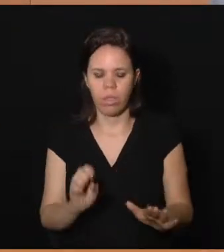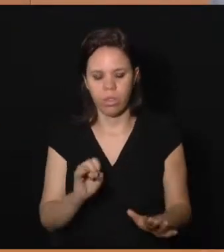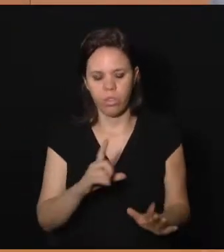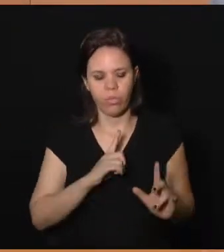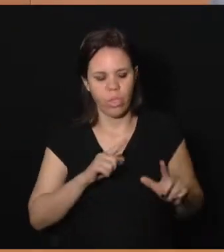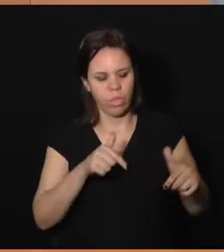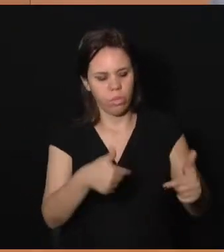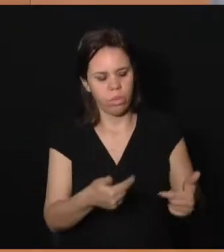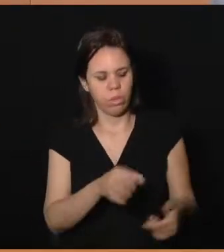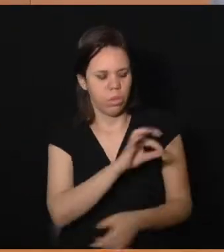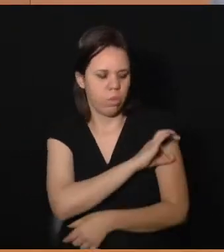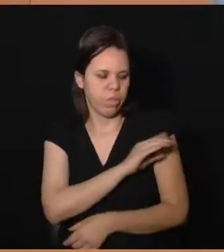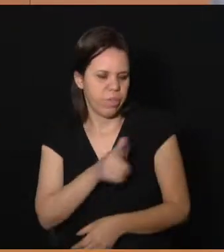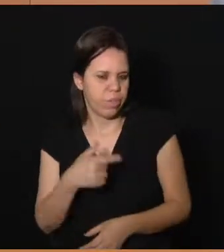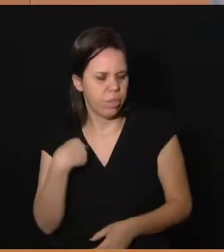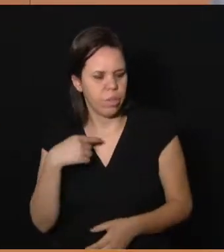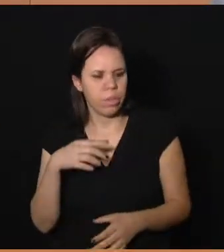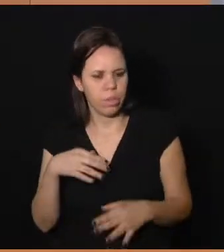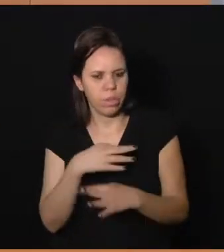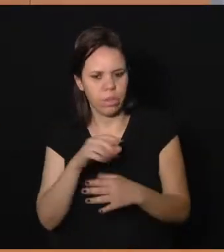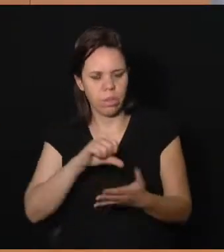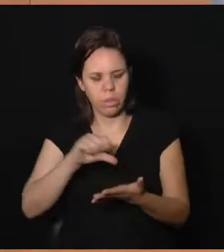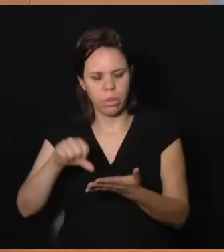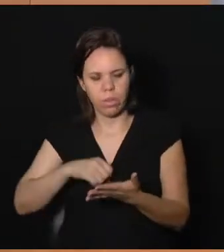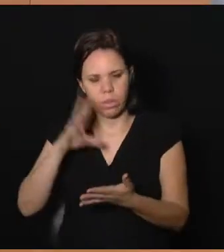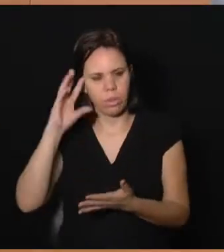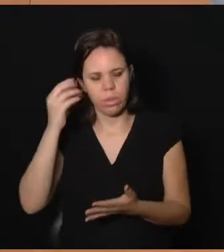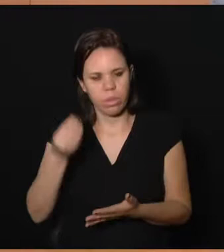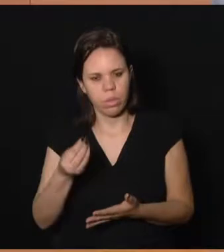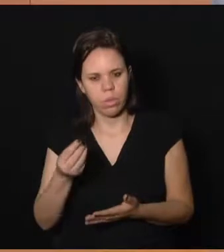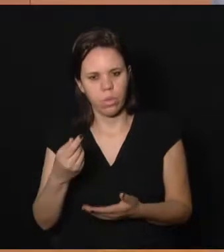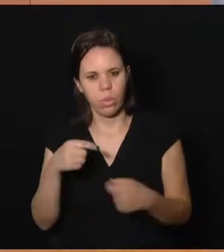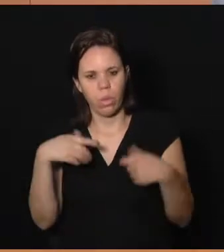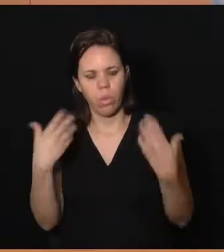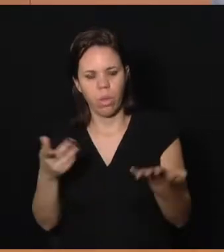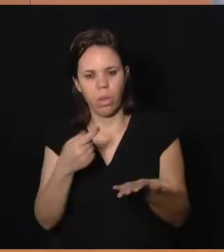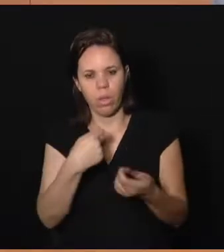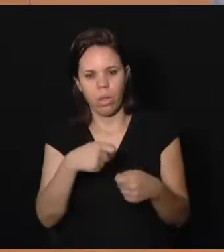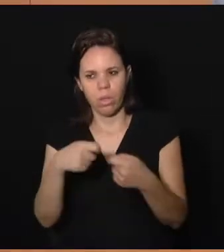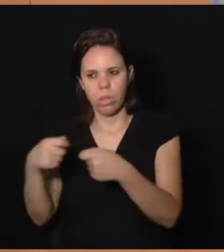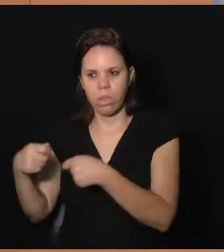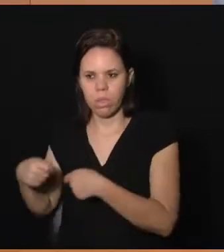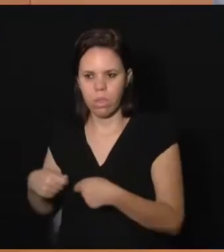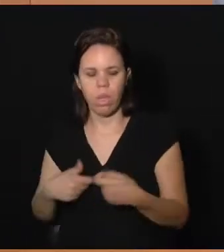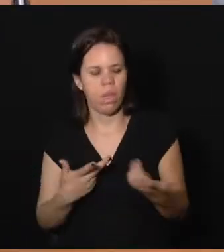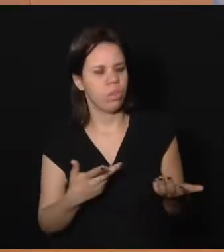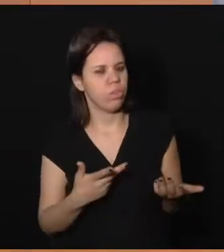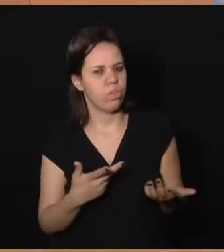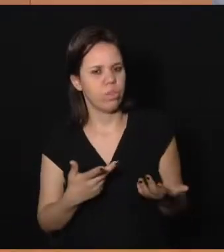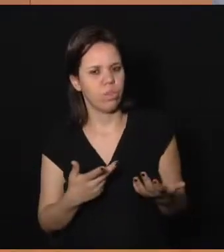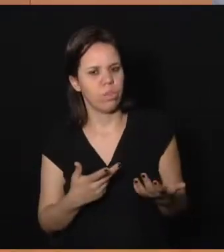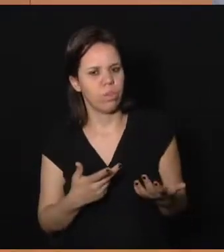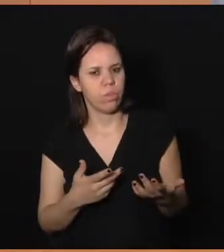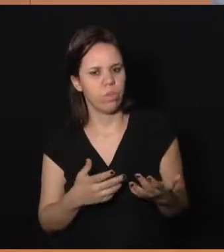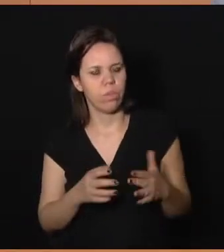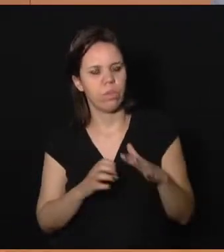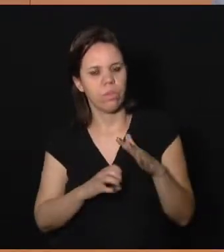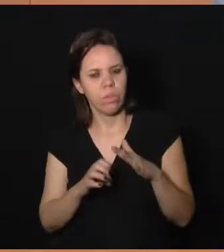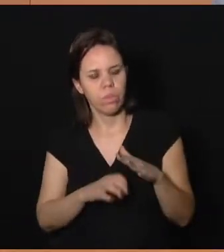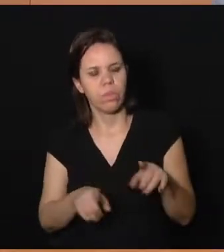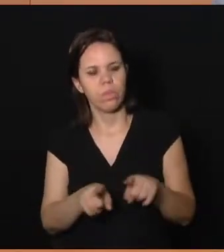município entender quais são as necessidades desses produtores, quais são as necessidades do aeroporto, quais